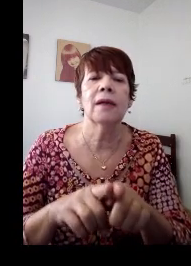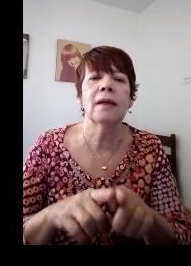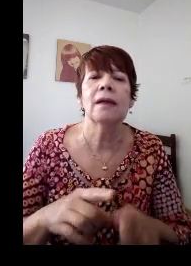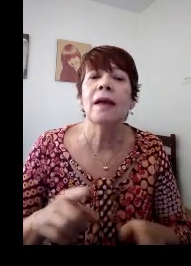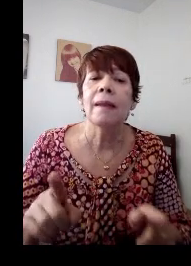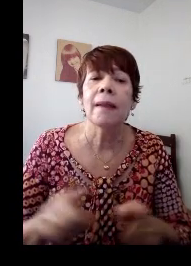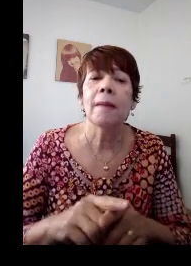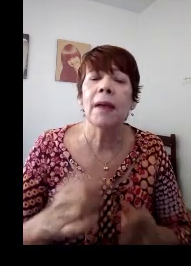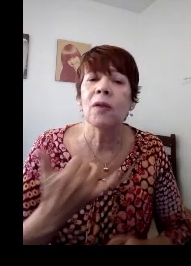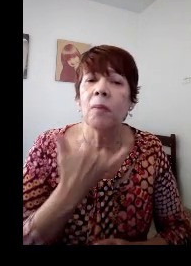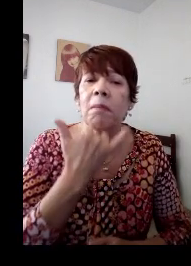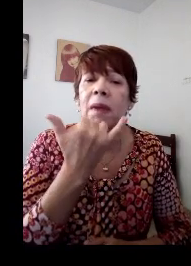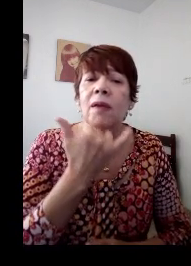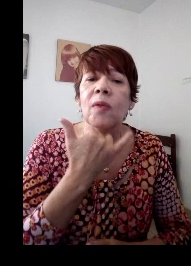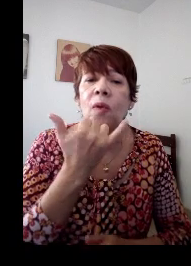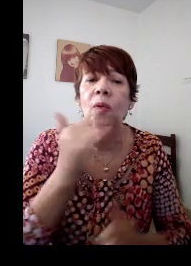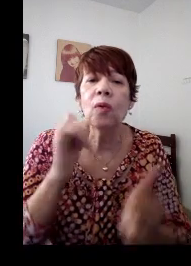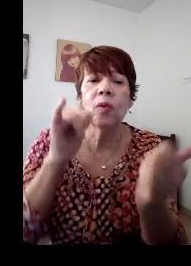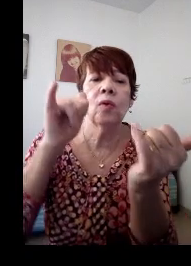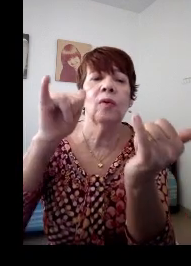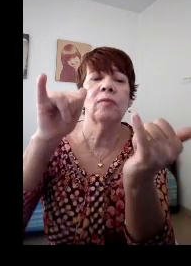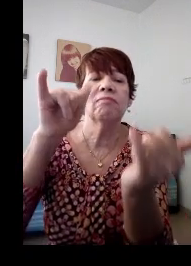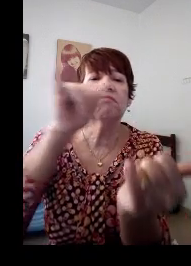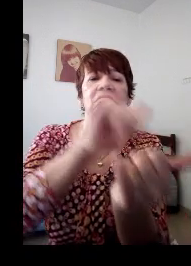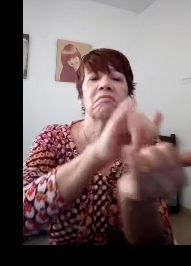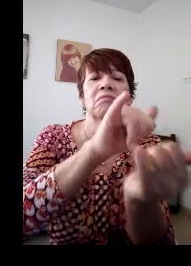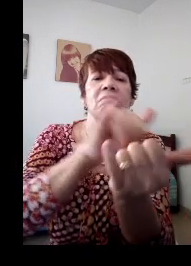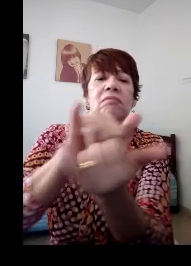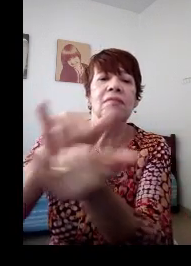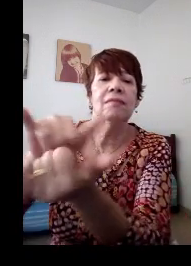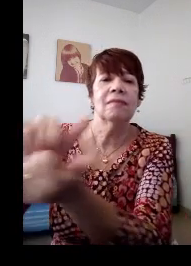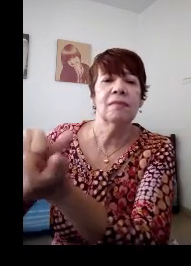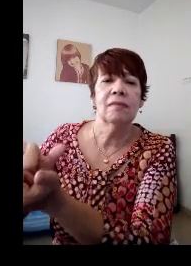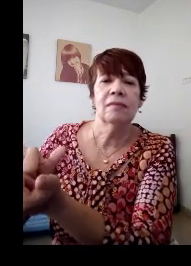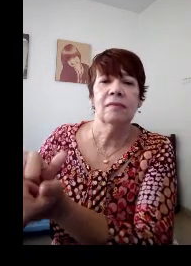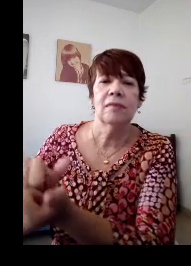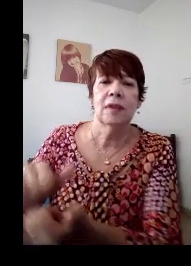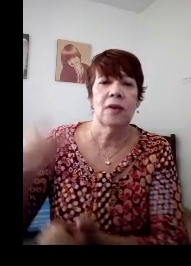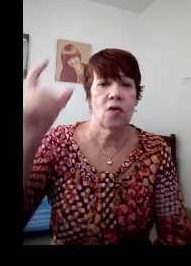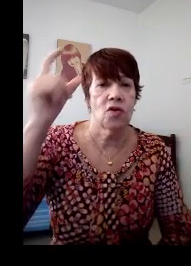não perdoe, né? E assim,